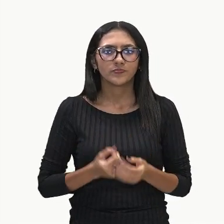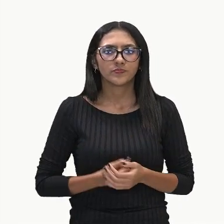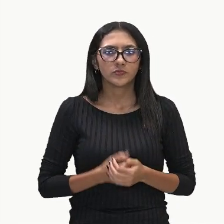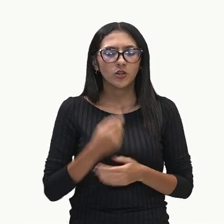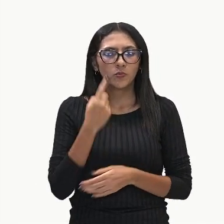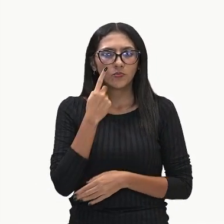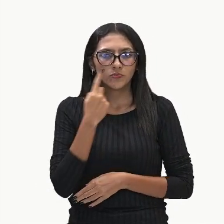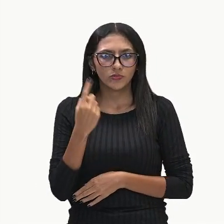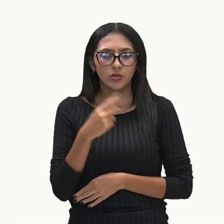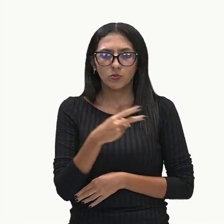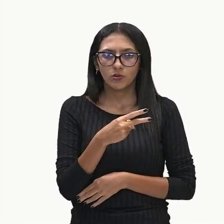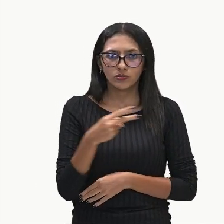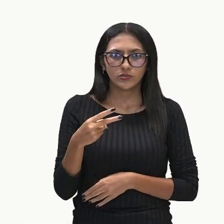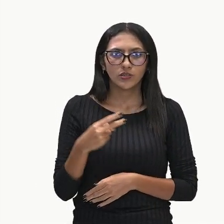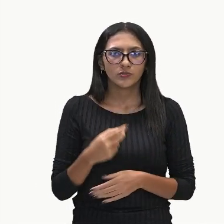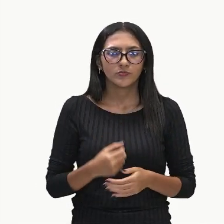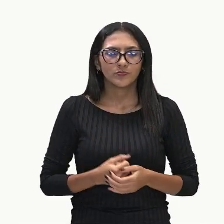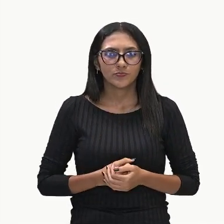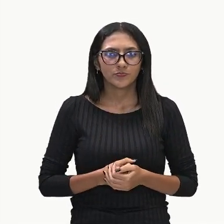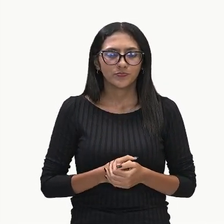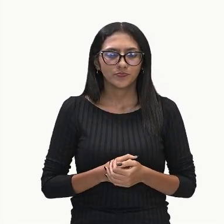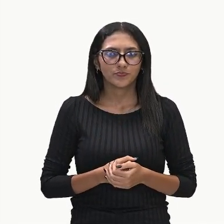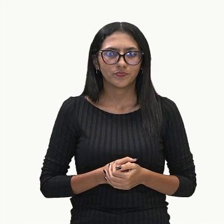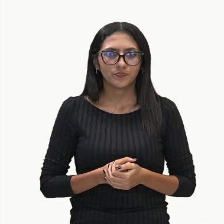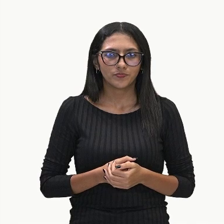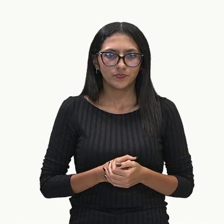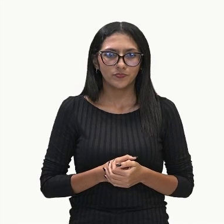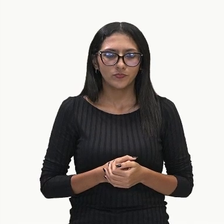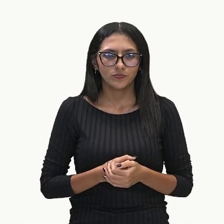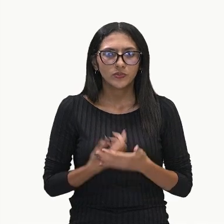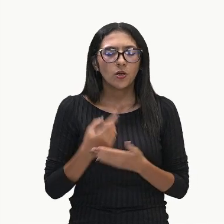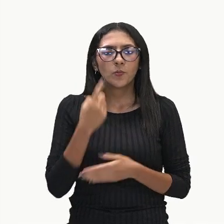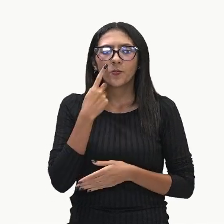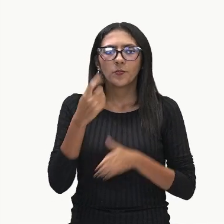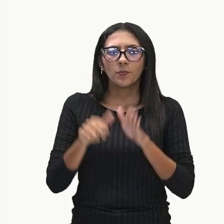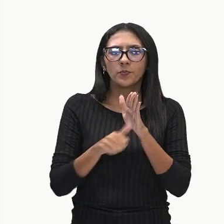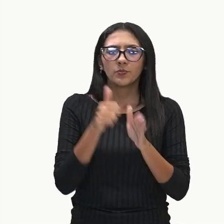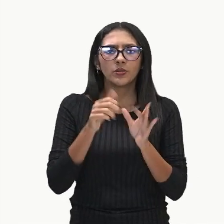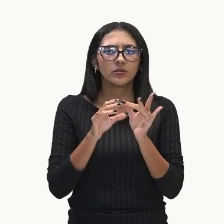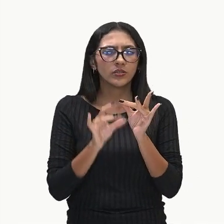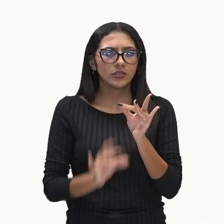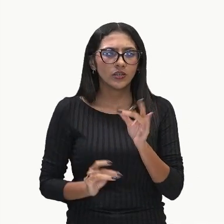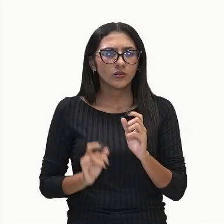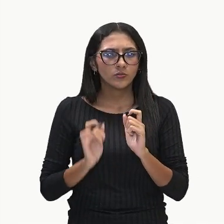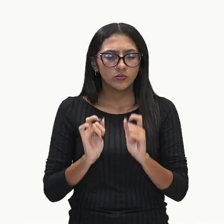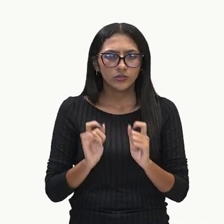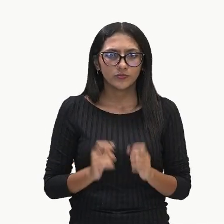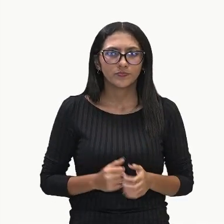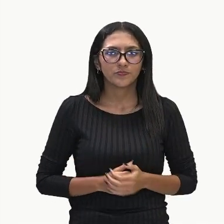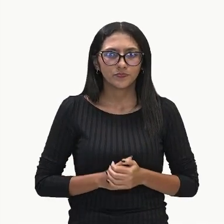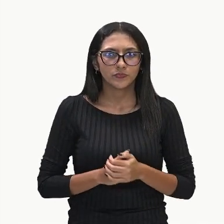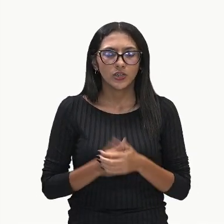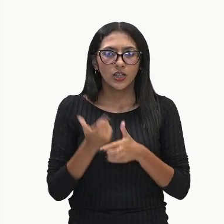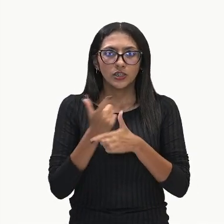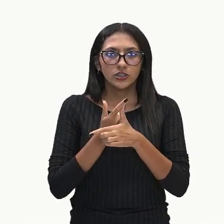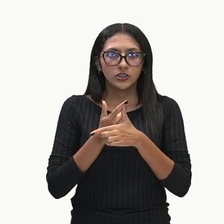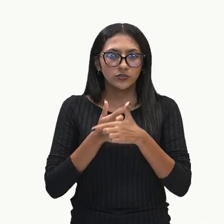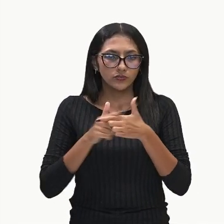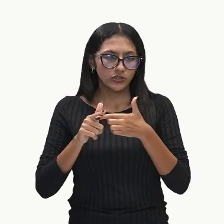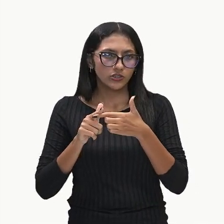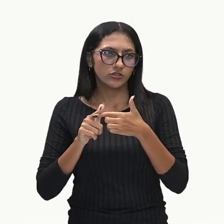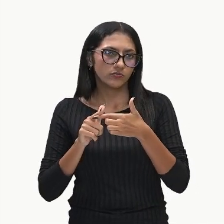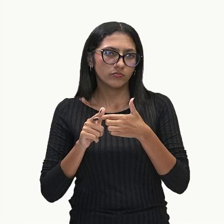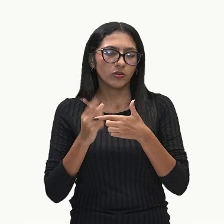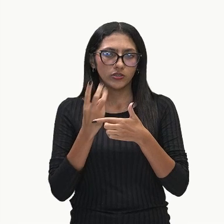igualdade, 3x igual a zero, e no primeiro momento você vai fazer o que ele está orientando aqui, ó. Dividir ambos os lados